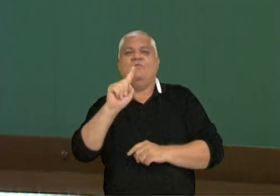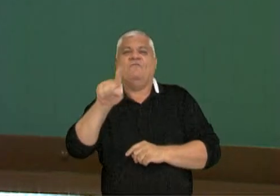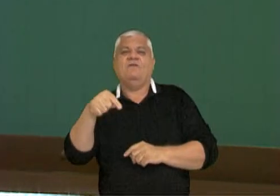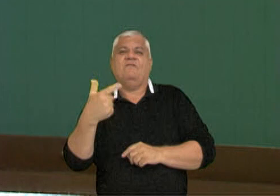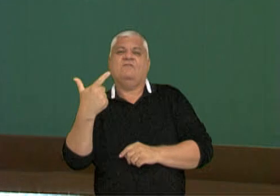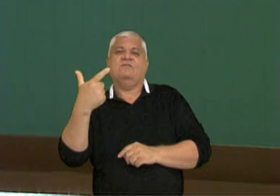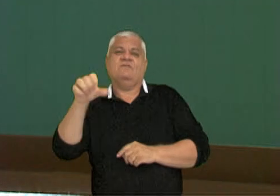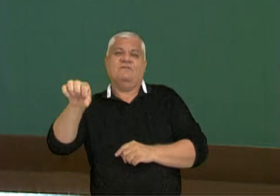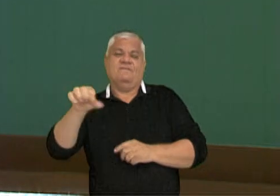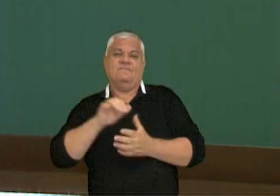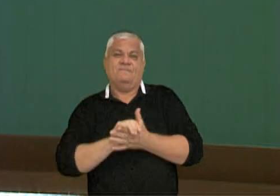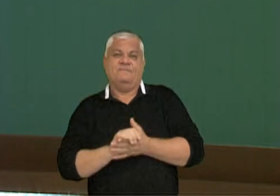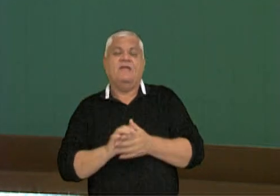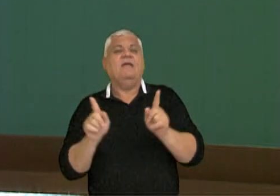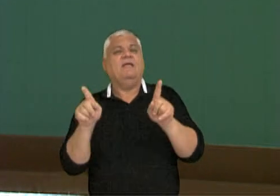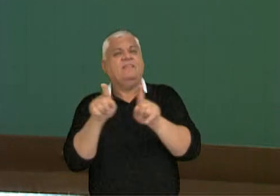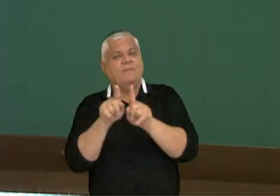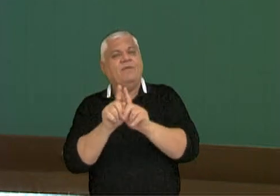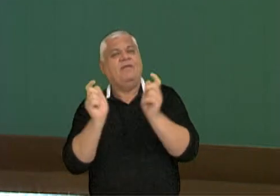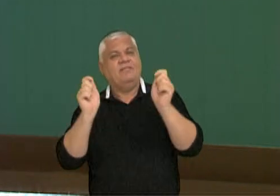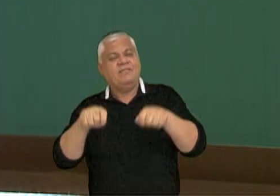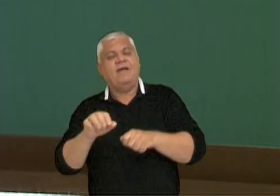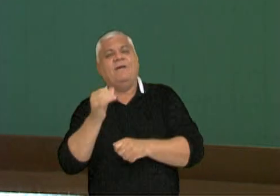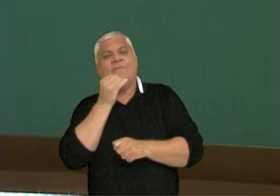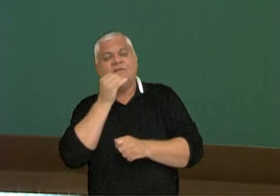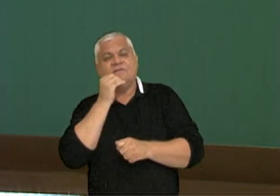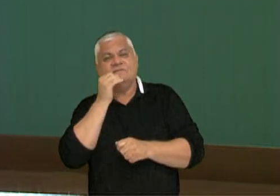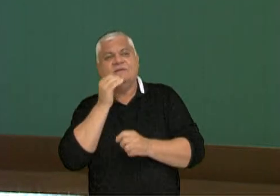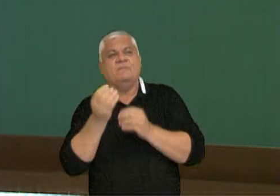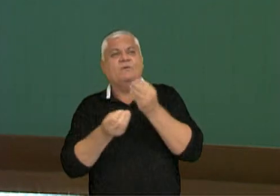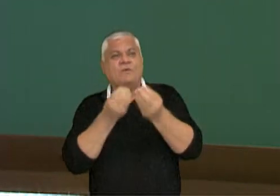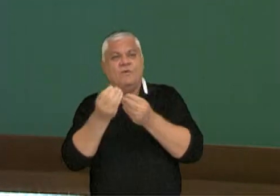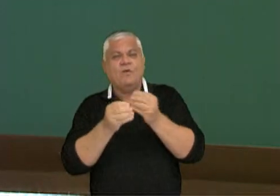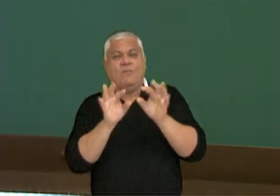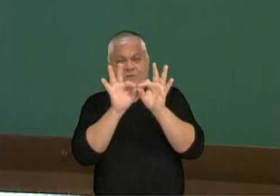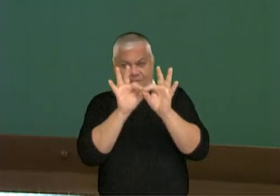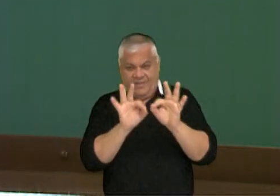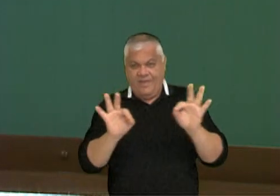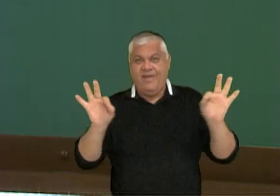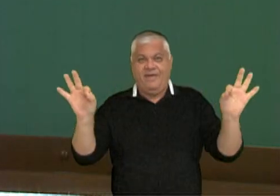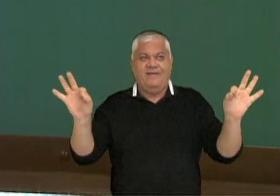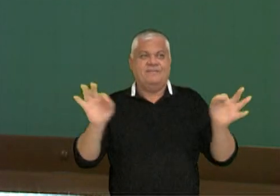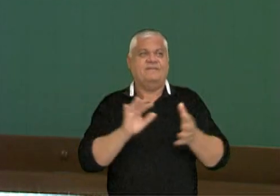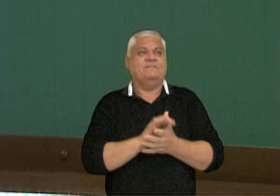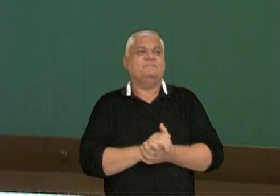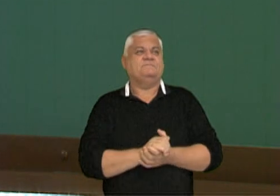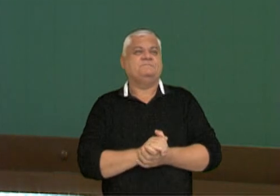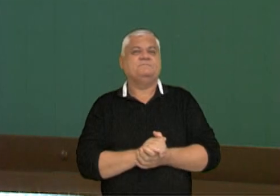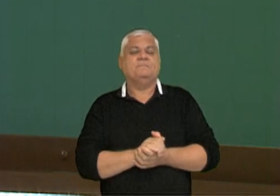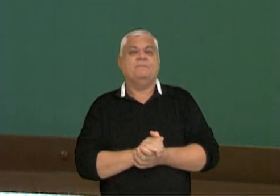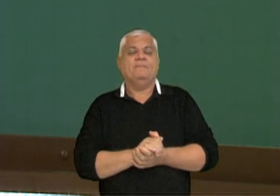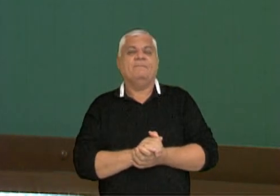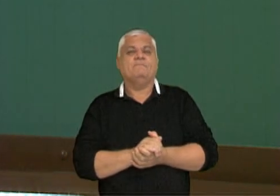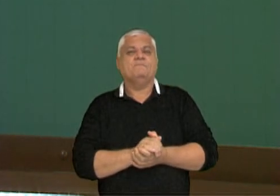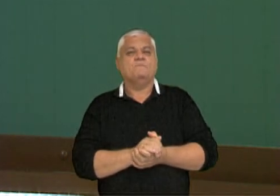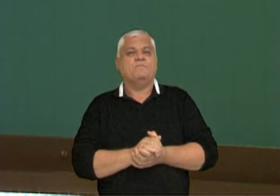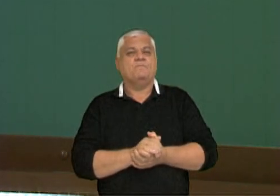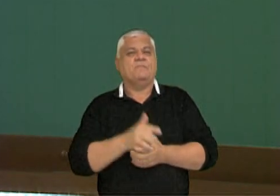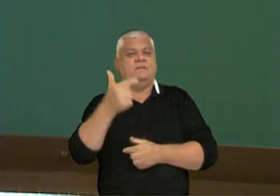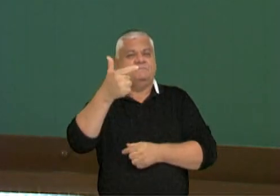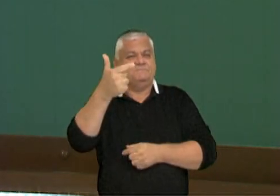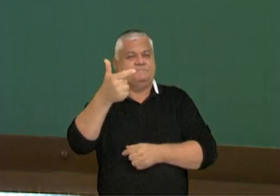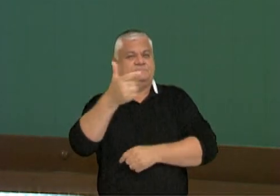você pode também colocar esse valor, localizar esse valor na reta numérica, ok? Vamos para o